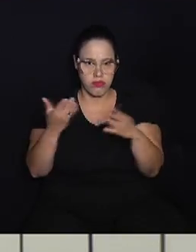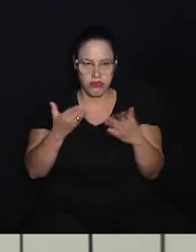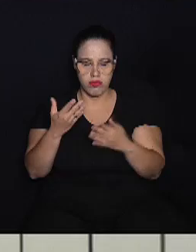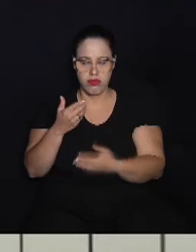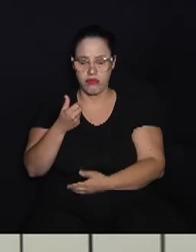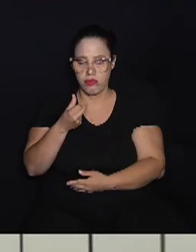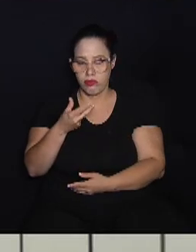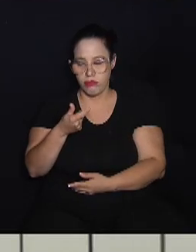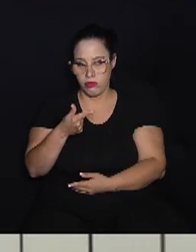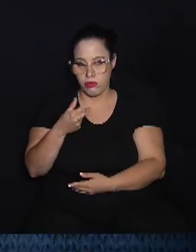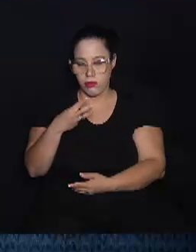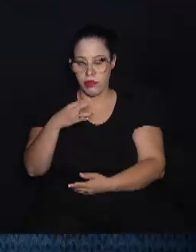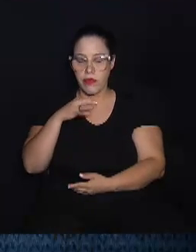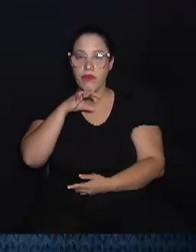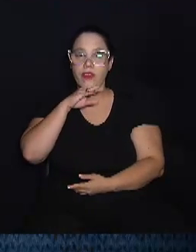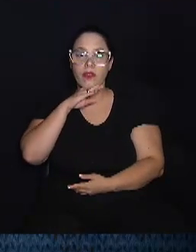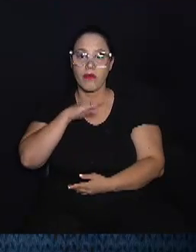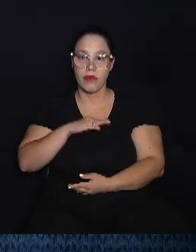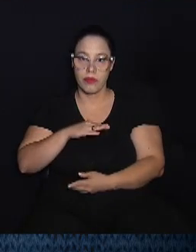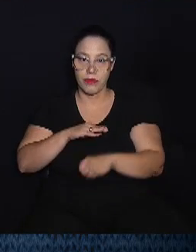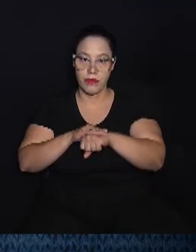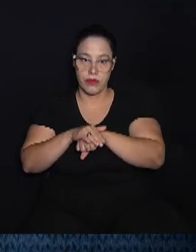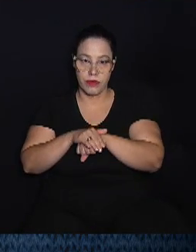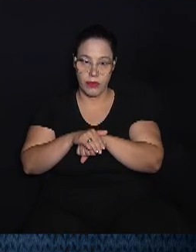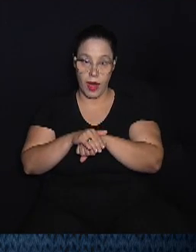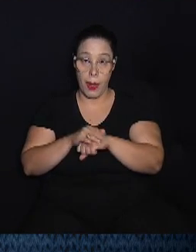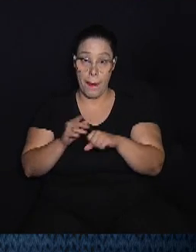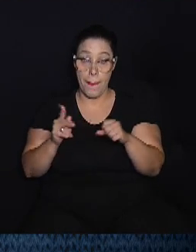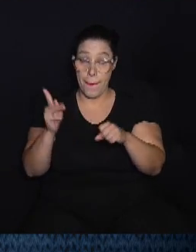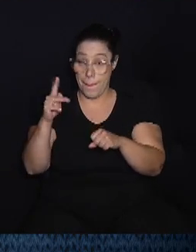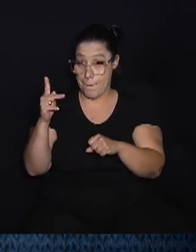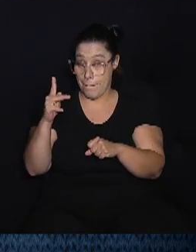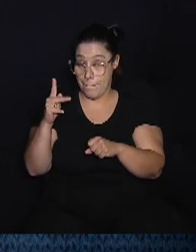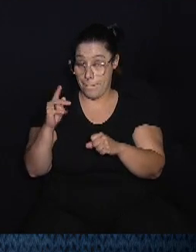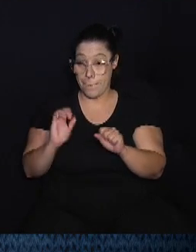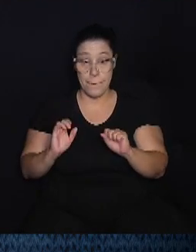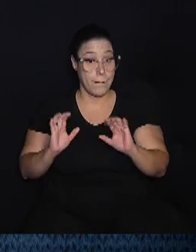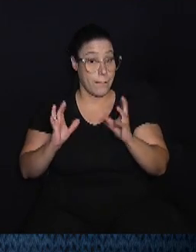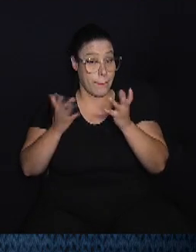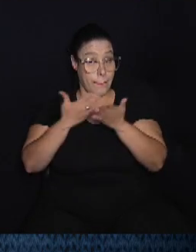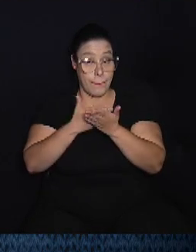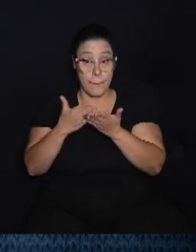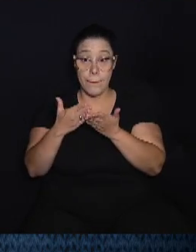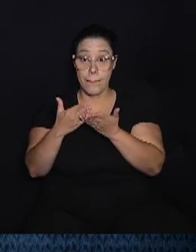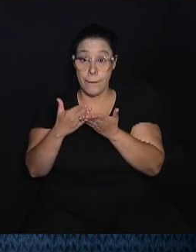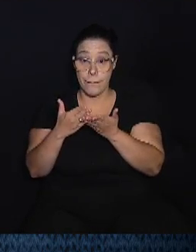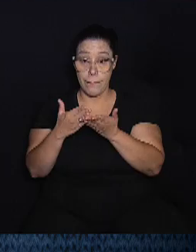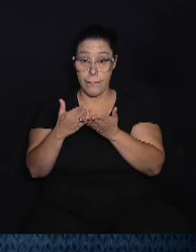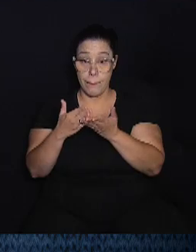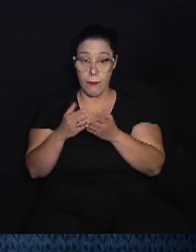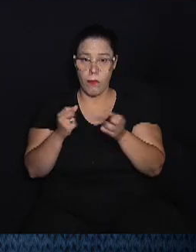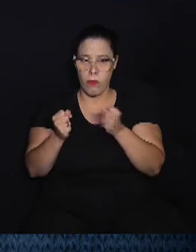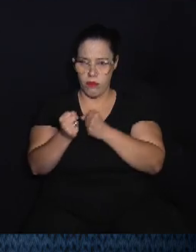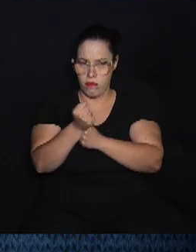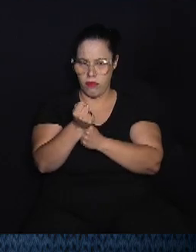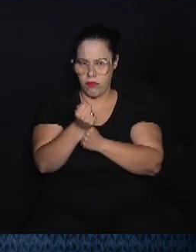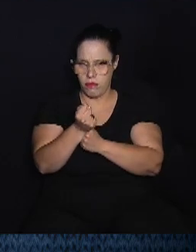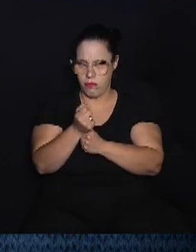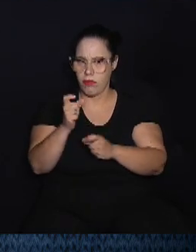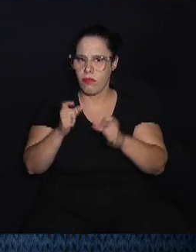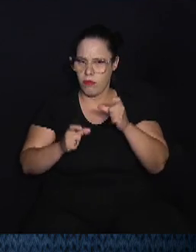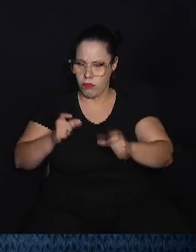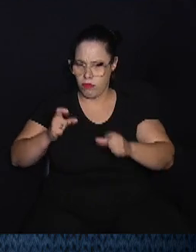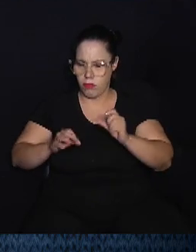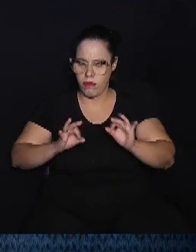da noite, a terceira vitória seguida no Campeonato Paulista, com um grande início de temporada no bloqueio. Os comandados